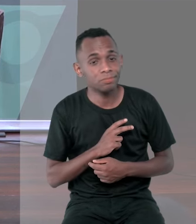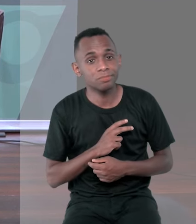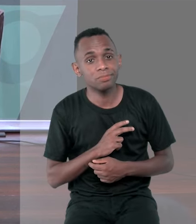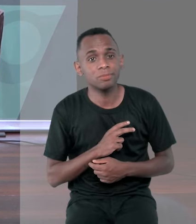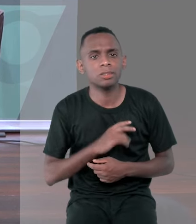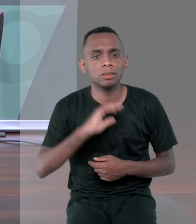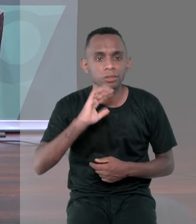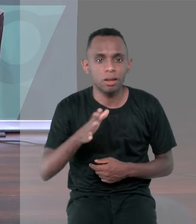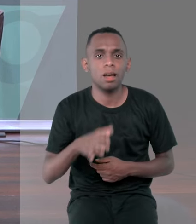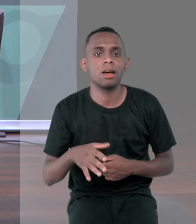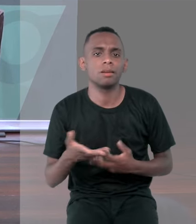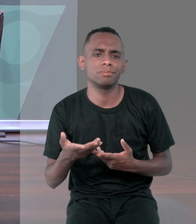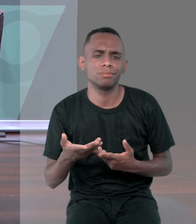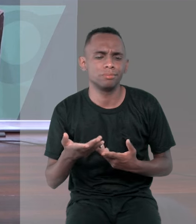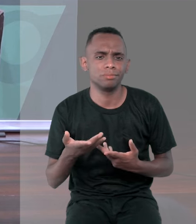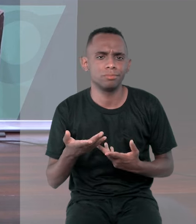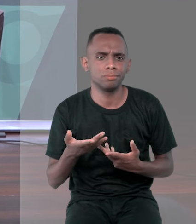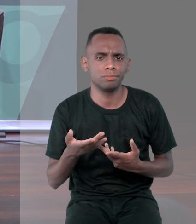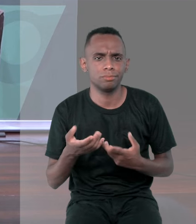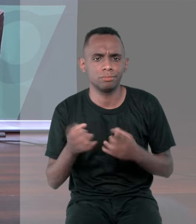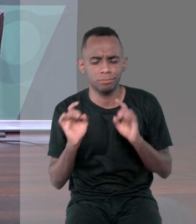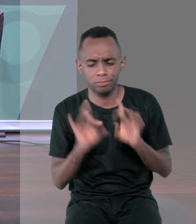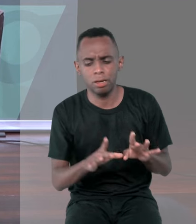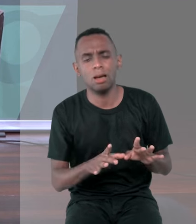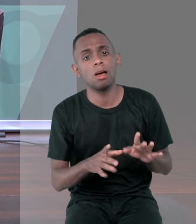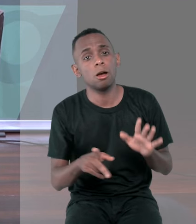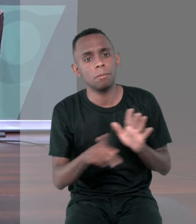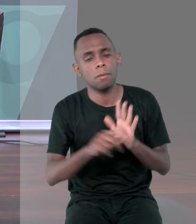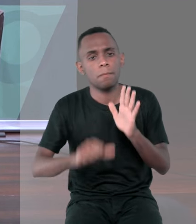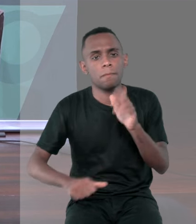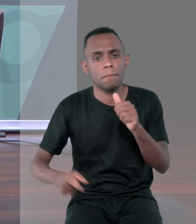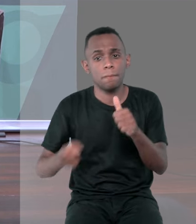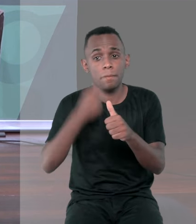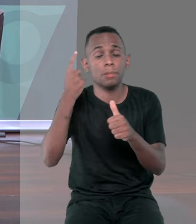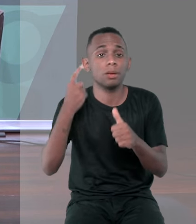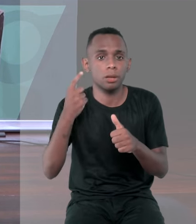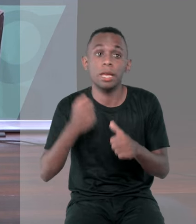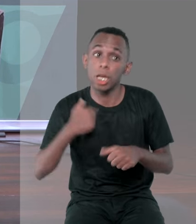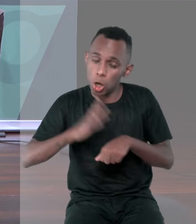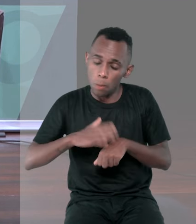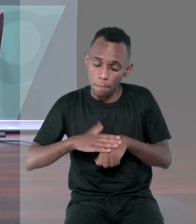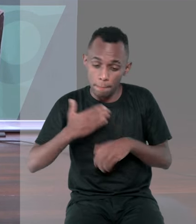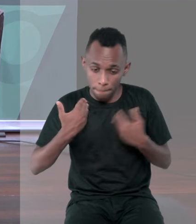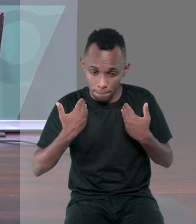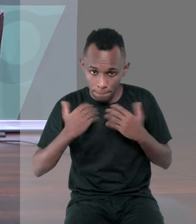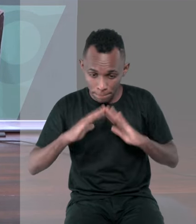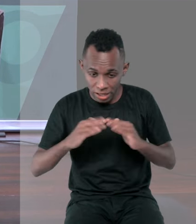eu já fui exonerado já de uma... da minha primeira... Eu pedi exoneração, na verdade,